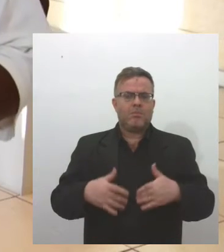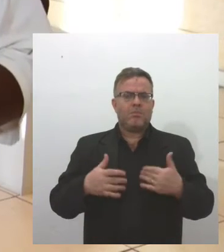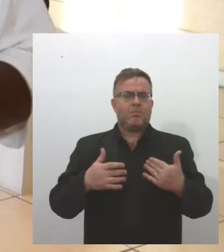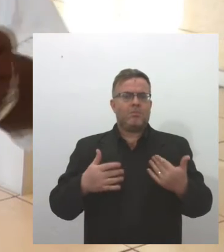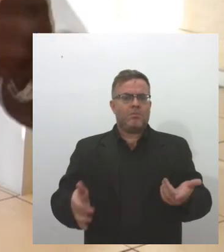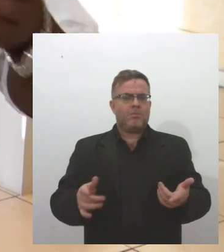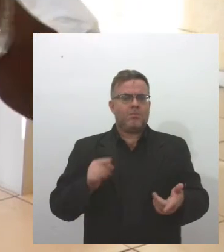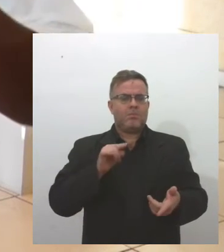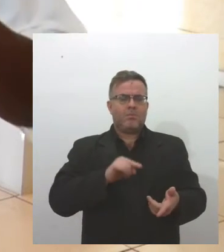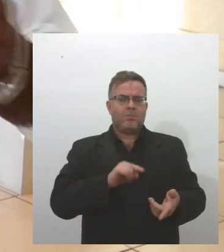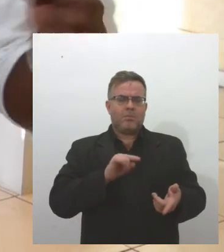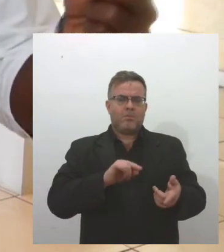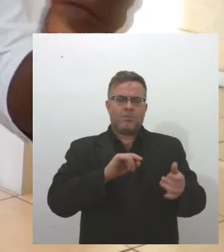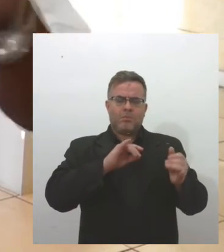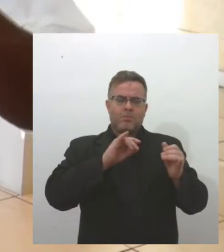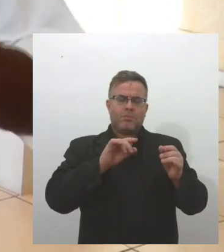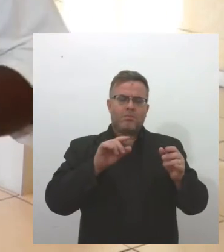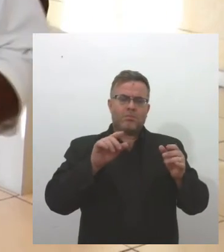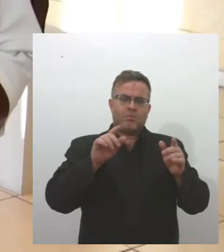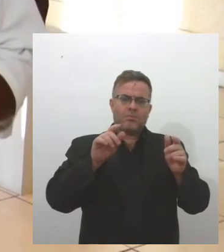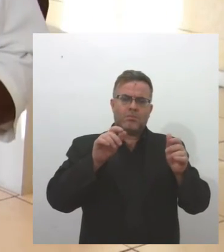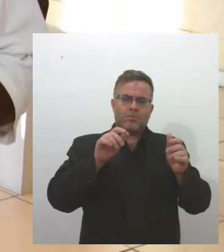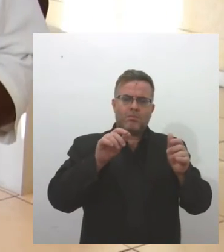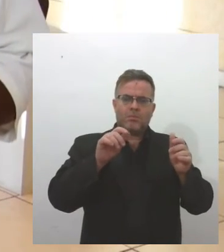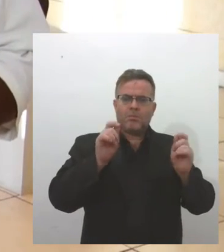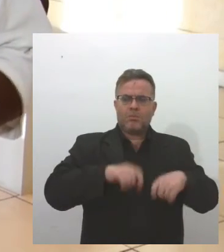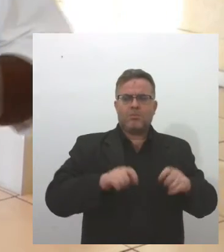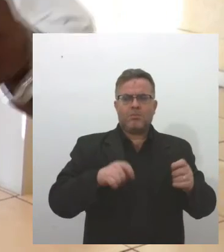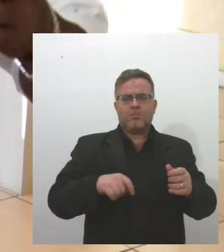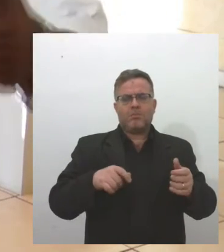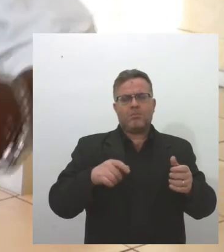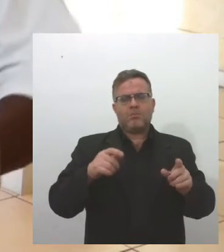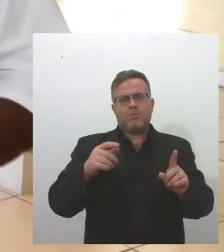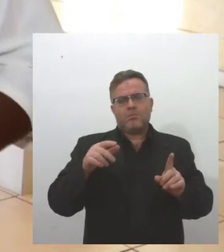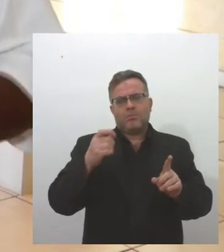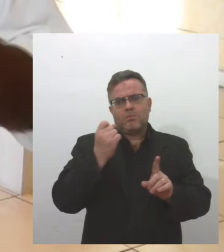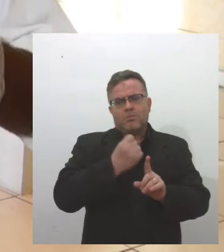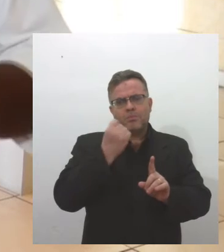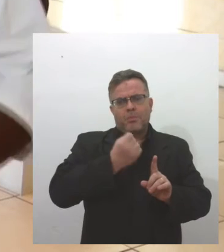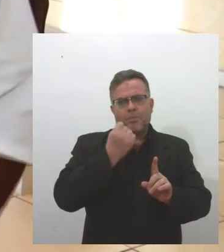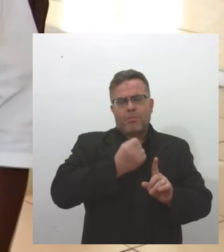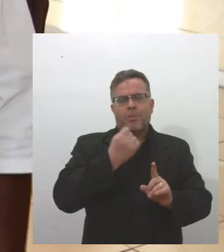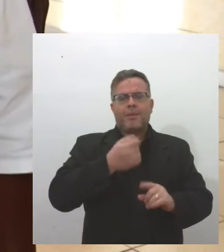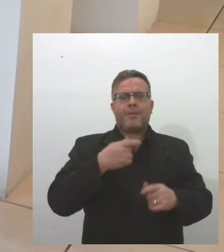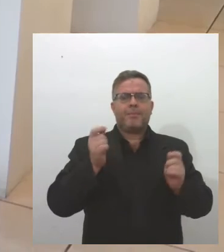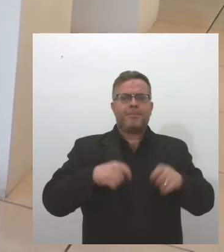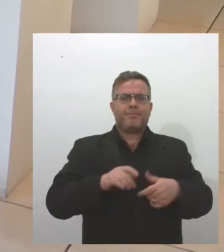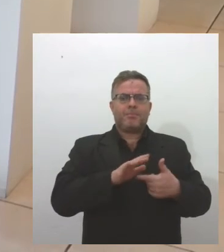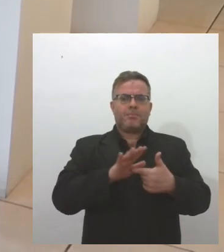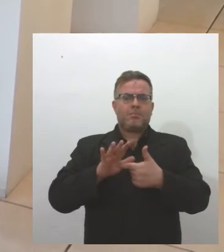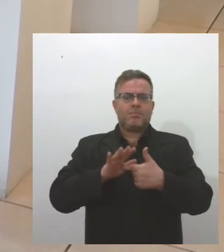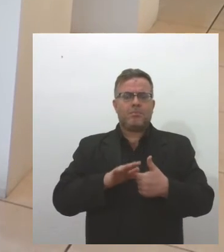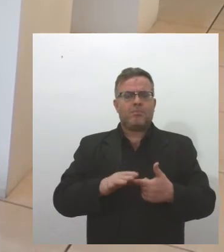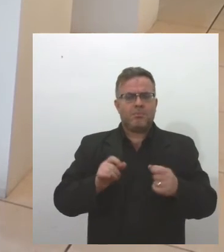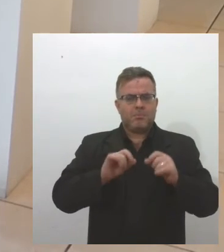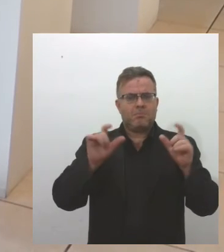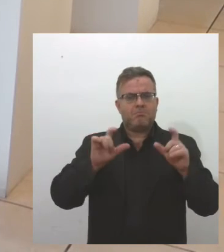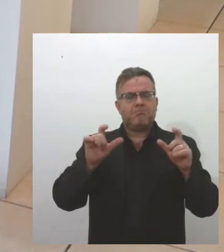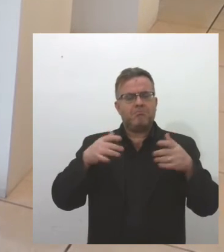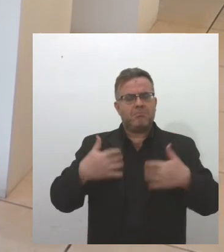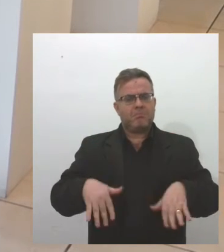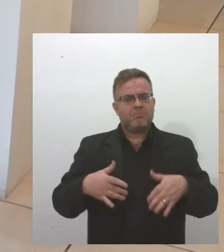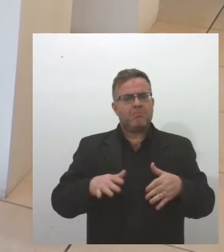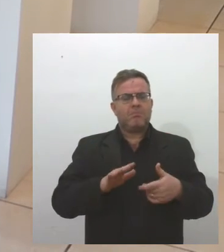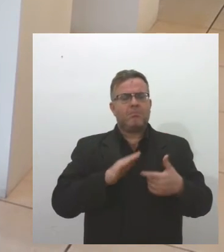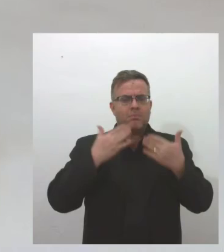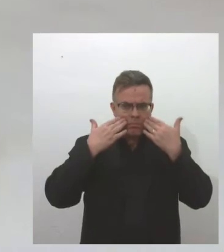obras saem de uma análise sobre essa problemática, né? Com caracteres expressionistas. A mostra é parte